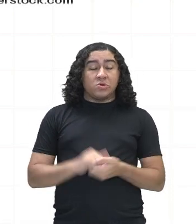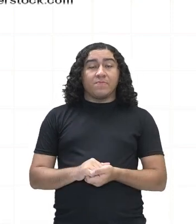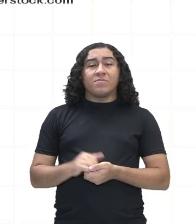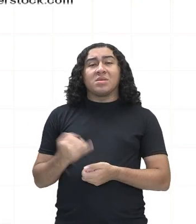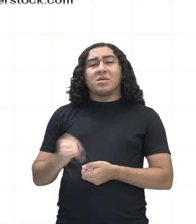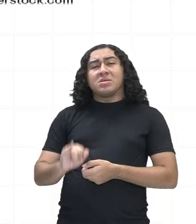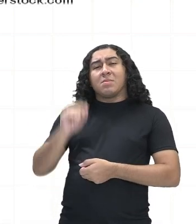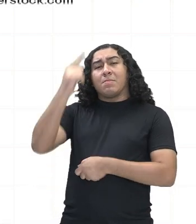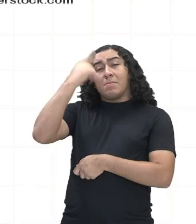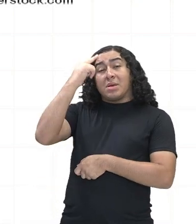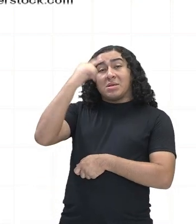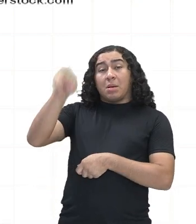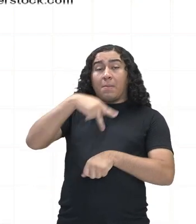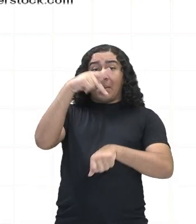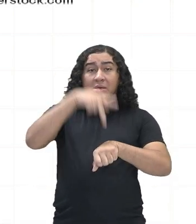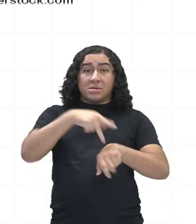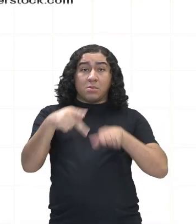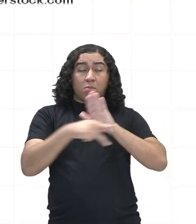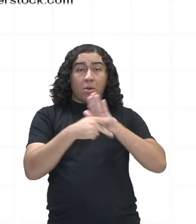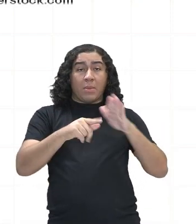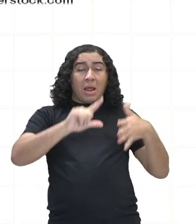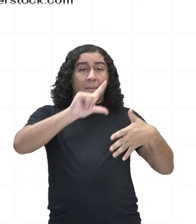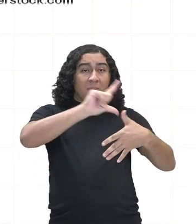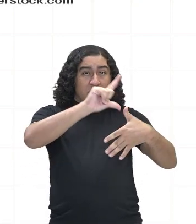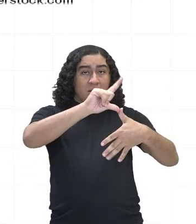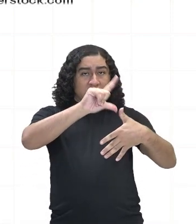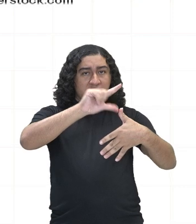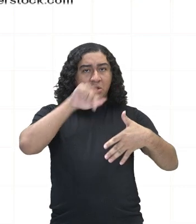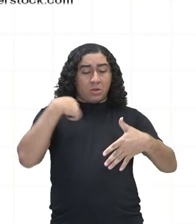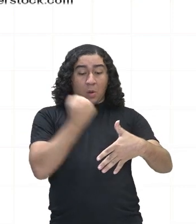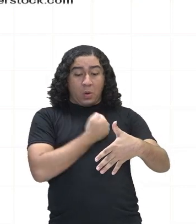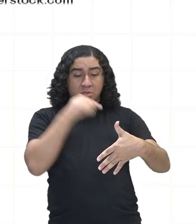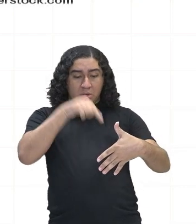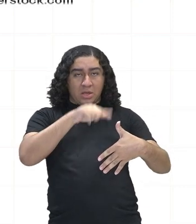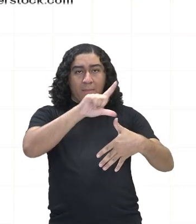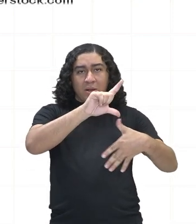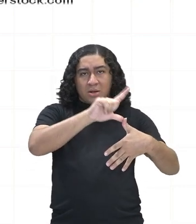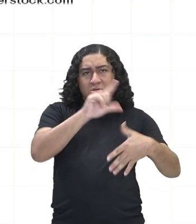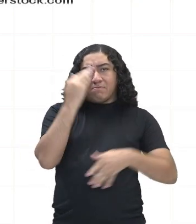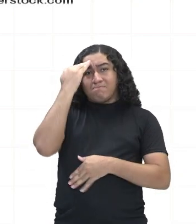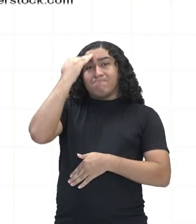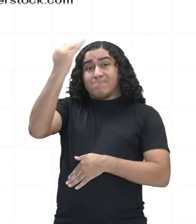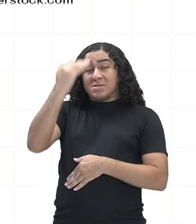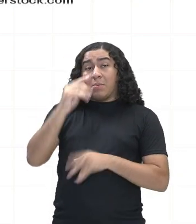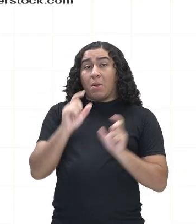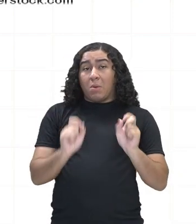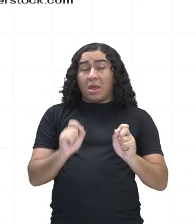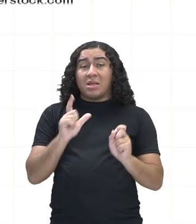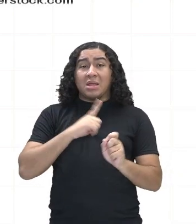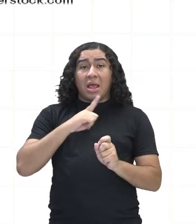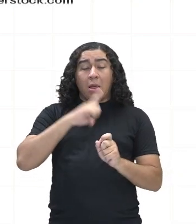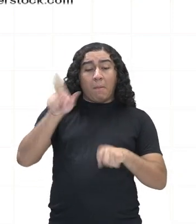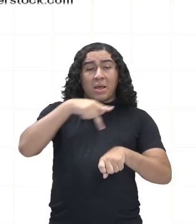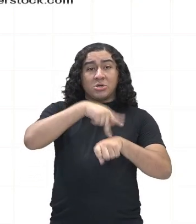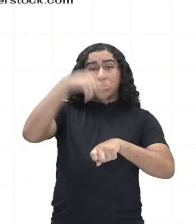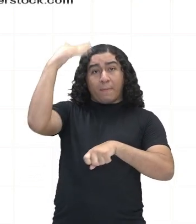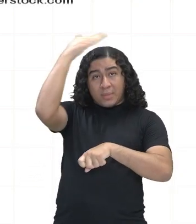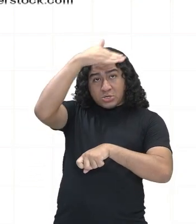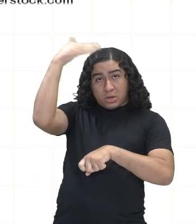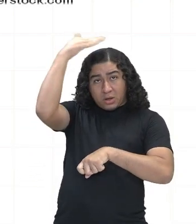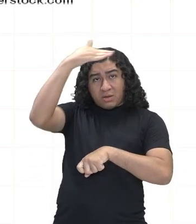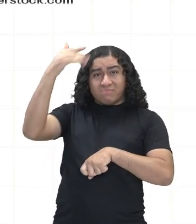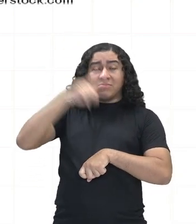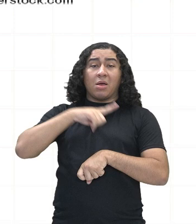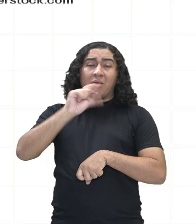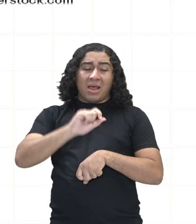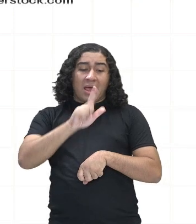imigração dos países da América Latina, né, nós aqui, né, principalmente os mexicanos, a gente observa que tem